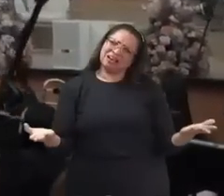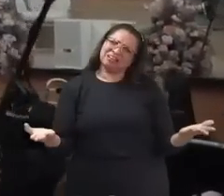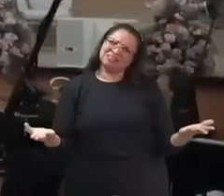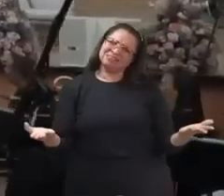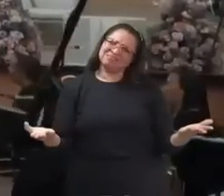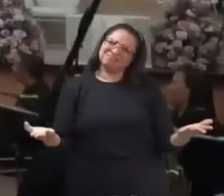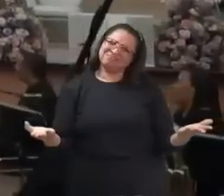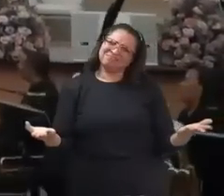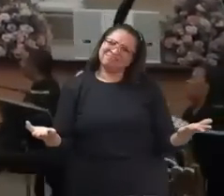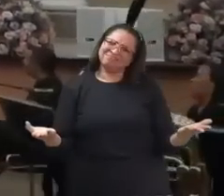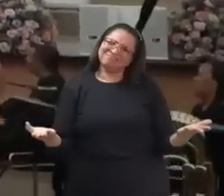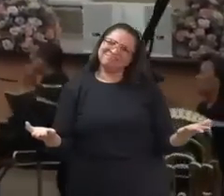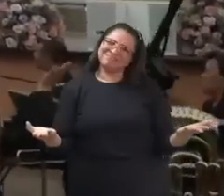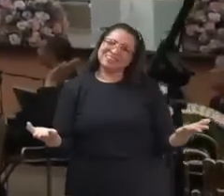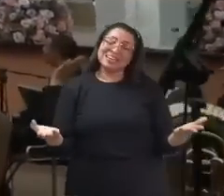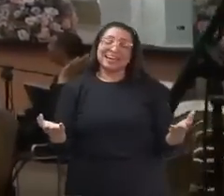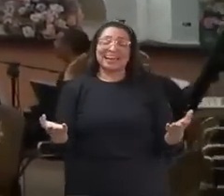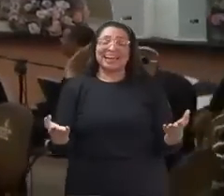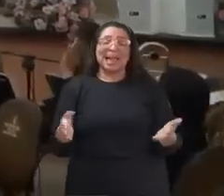delas e de Deus.